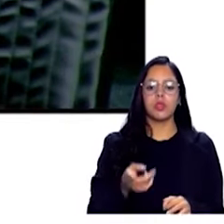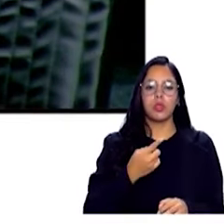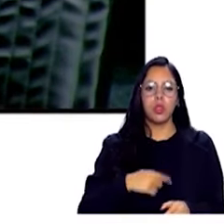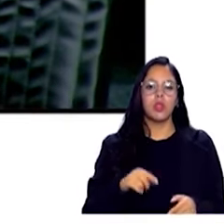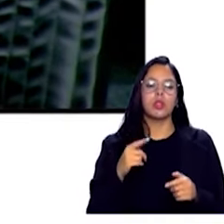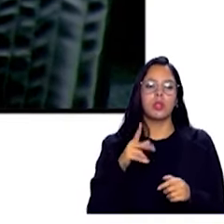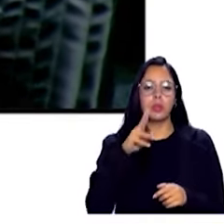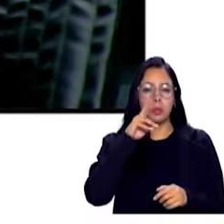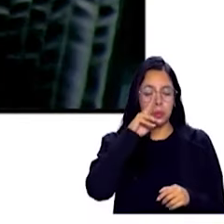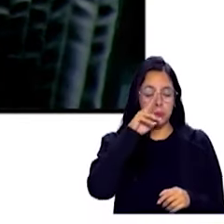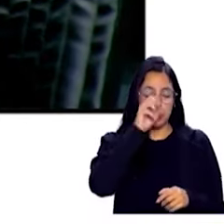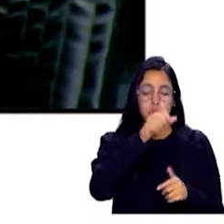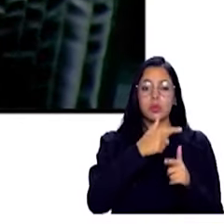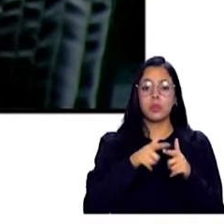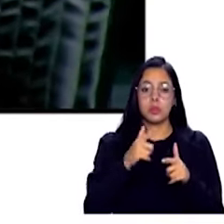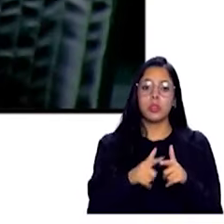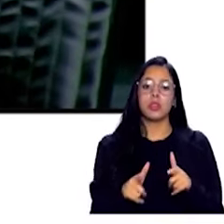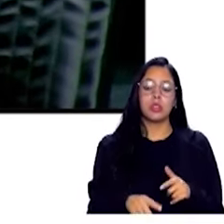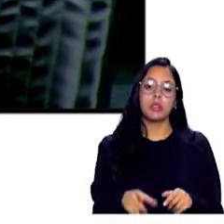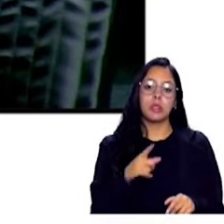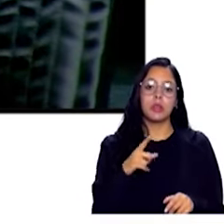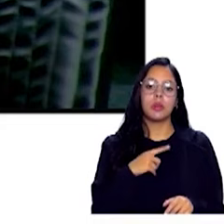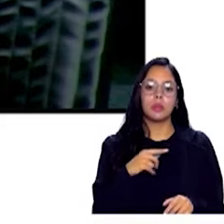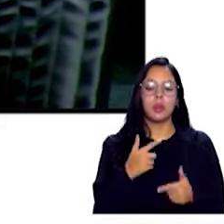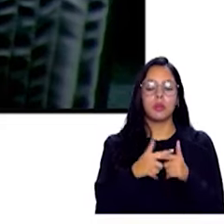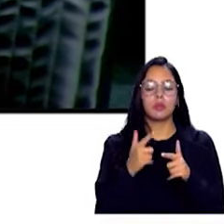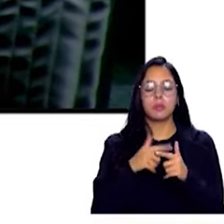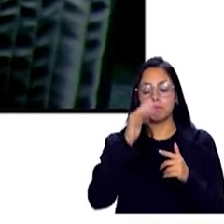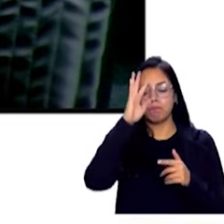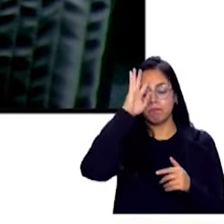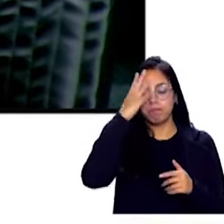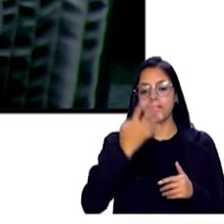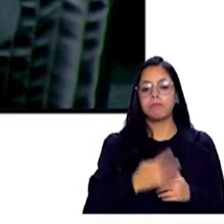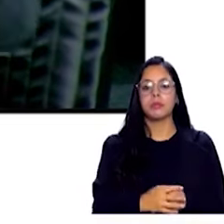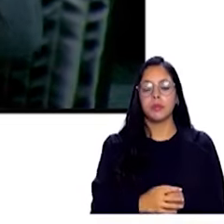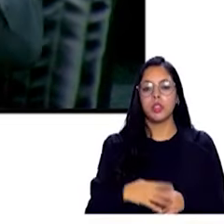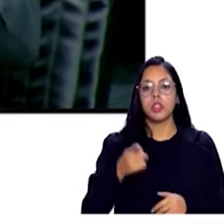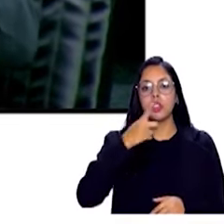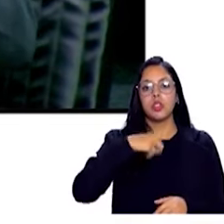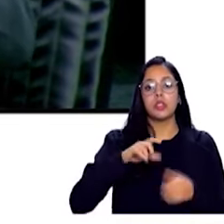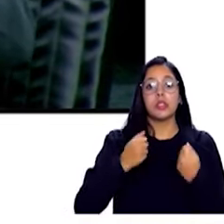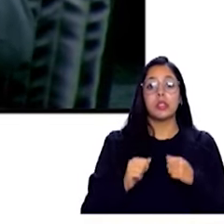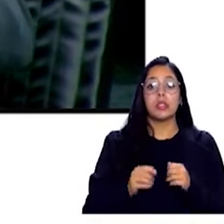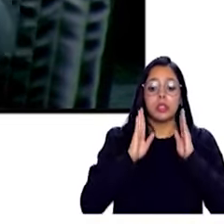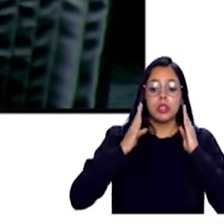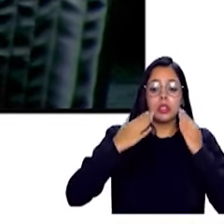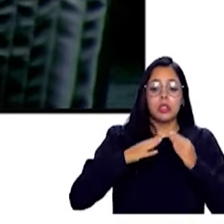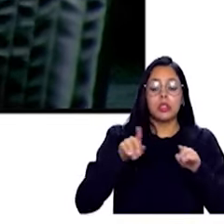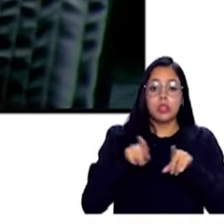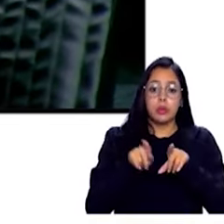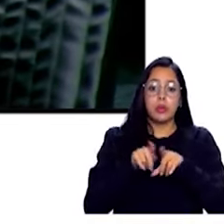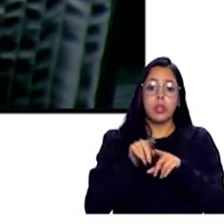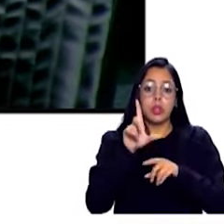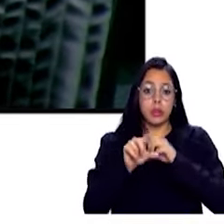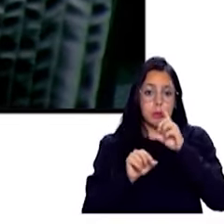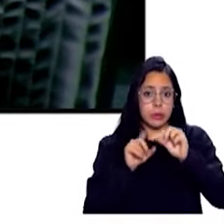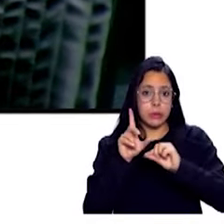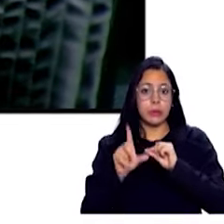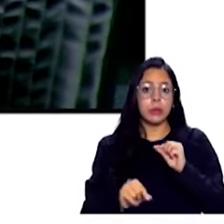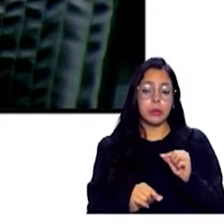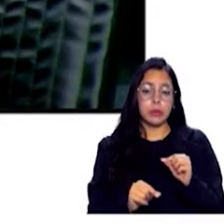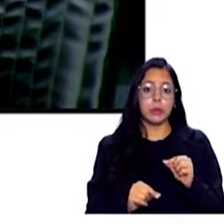resolver talvez por isso nossa preocupação Deva olhar não só para o filtro também para o filtro mas olhar para outros